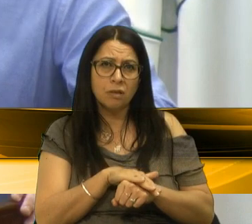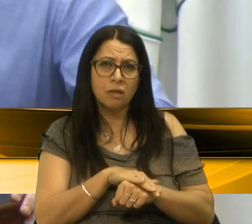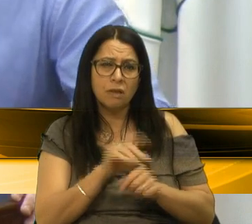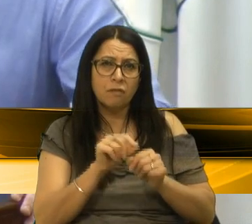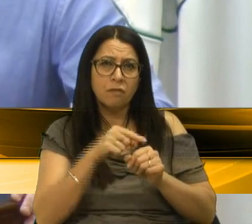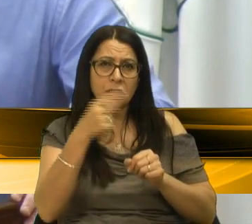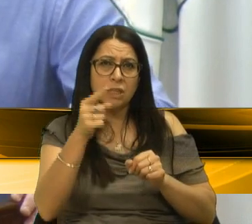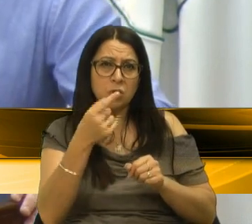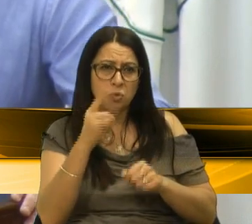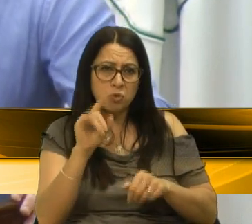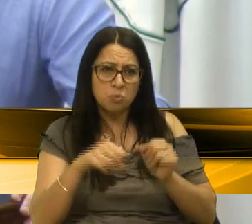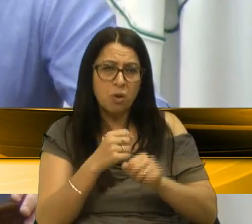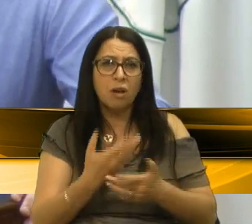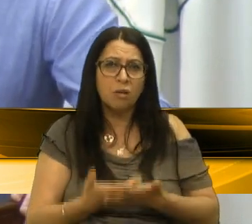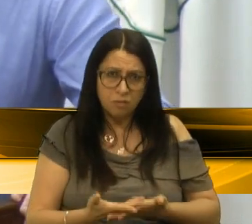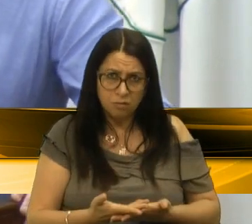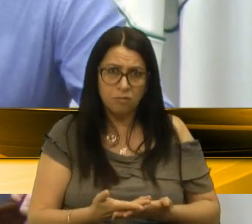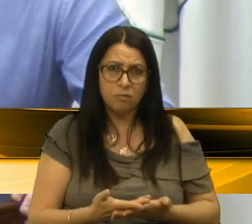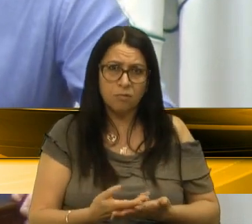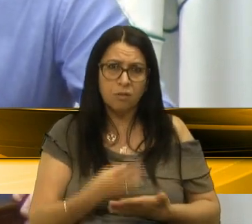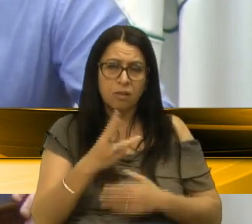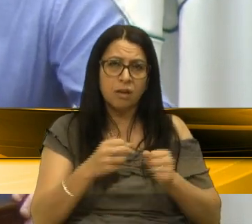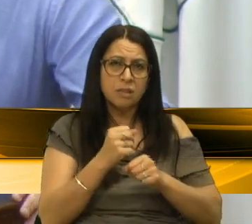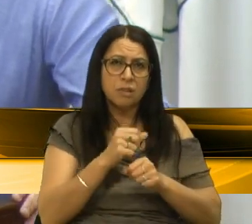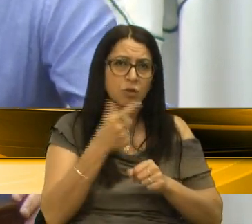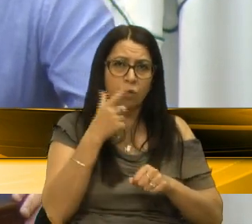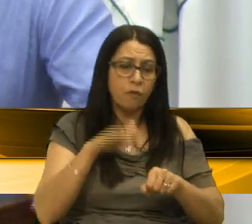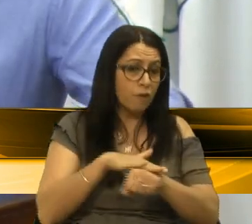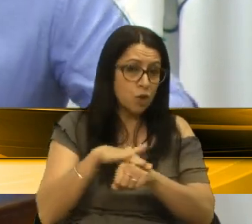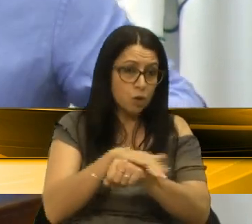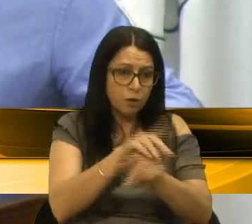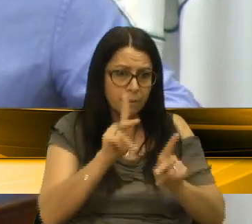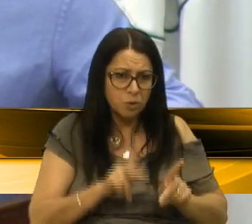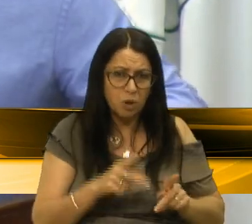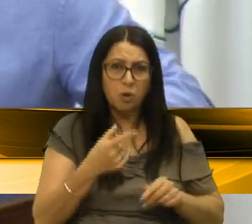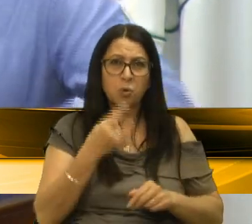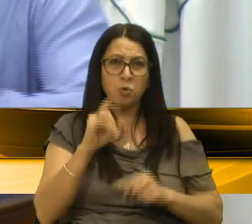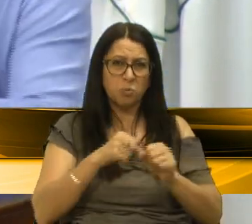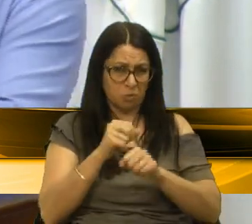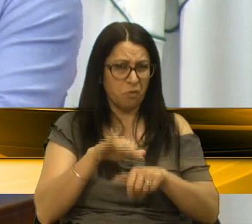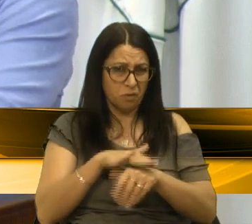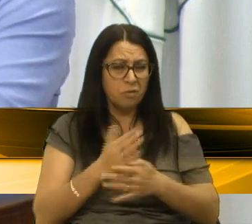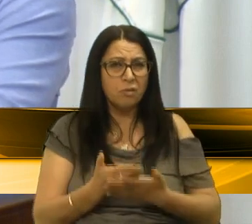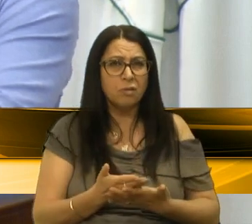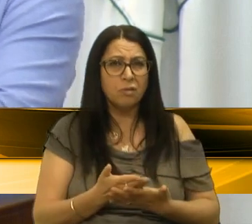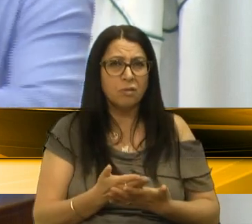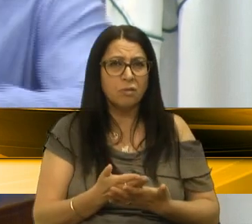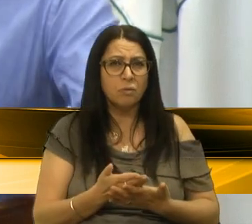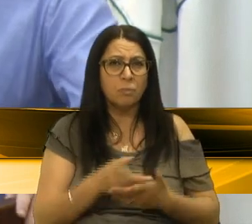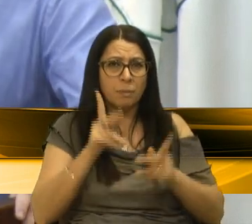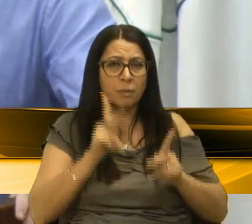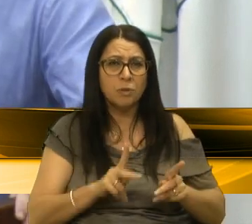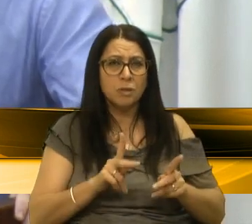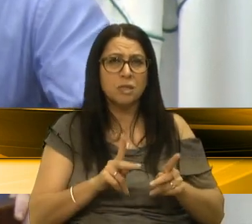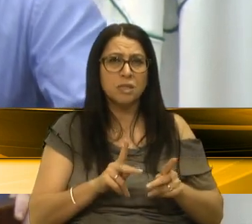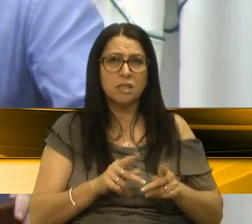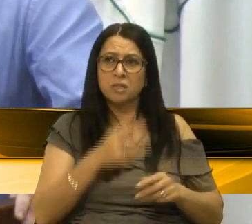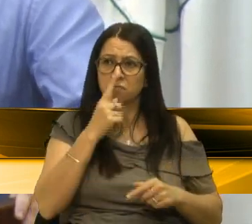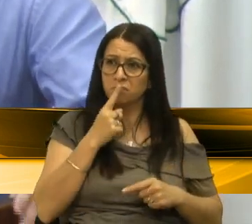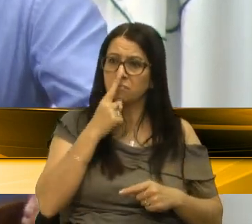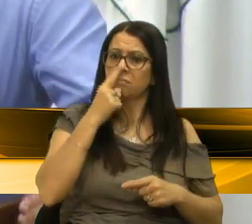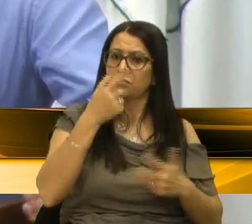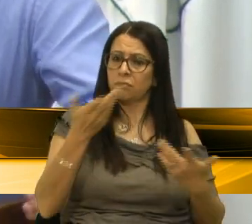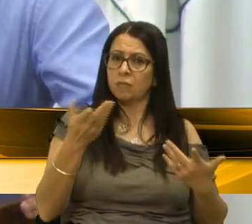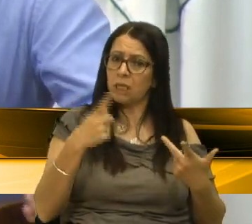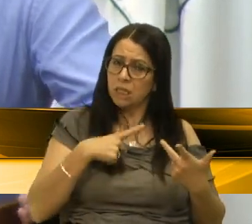no último ano. 3 anos e não conversou com ninguém, agora vai querer no último ano, com que uma pessoa prepotente